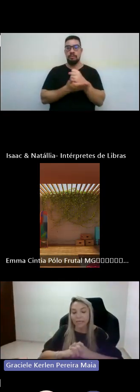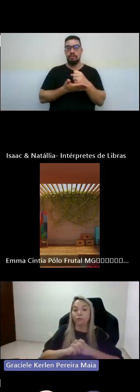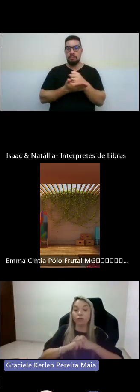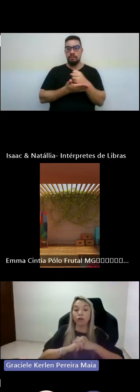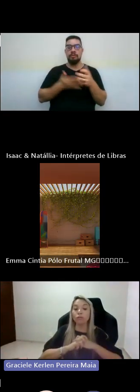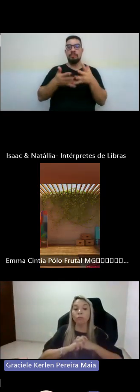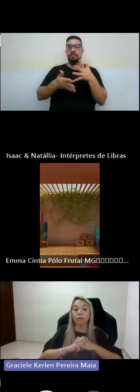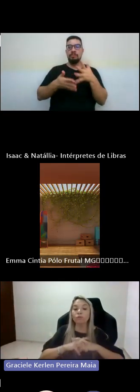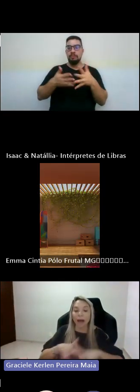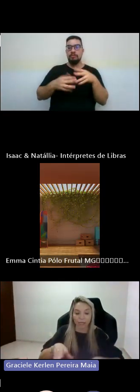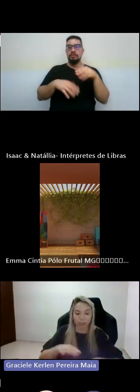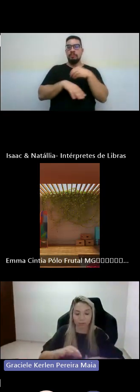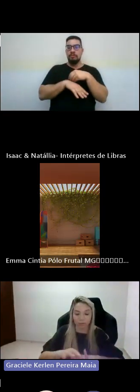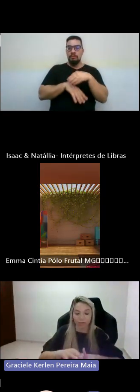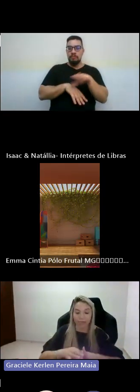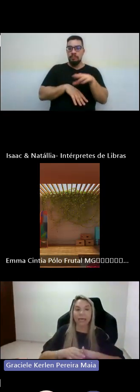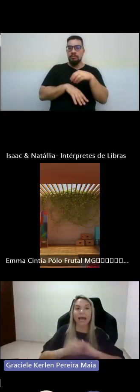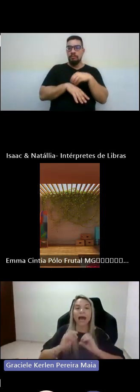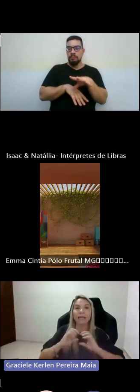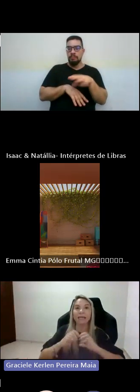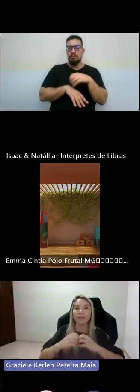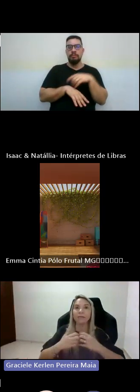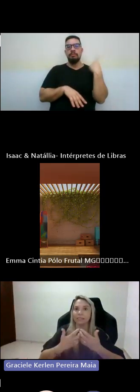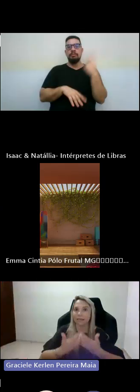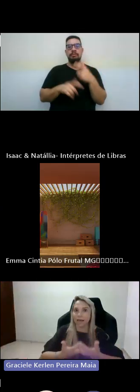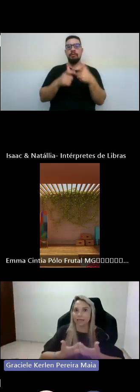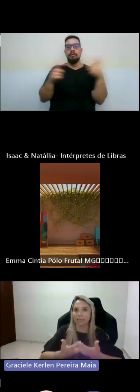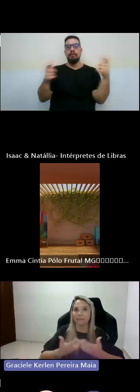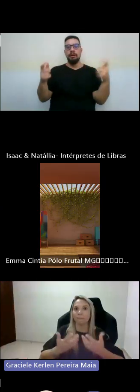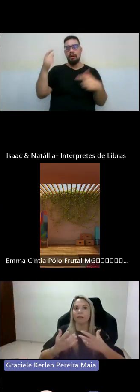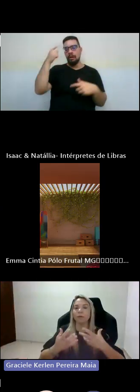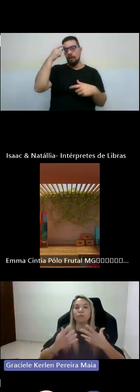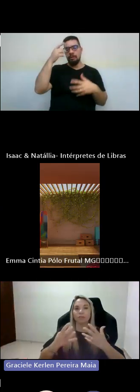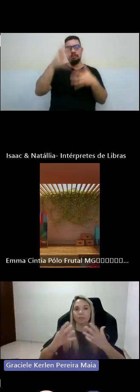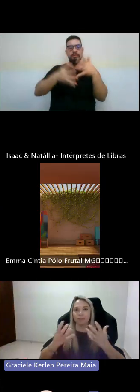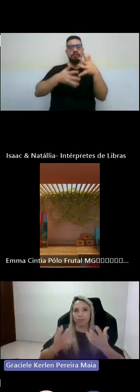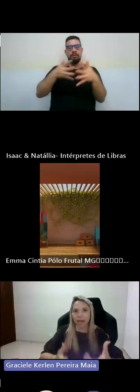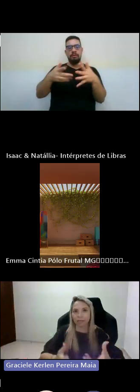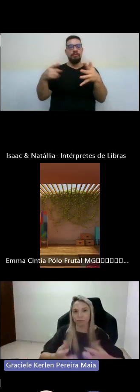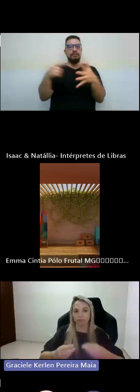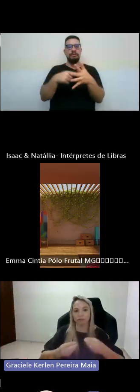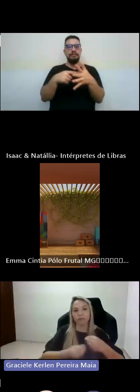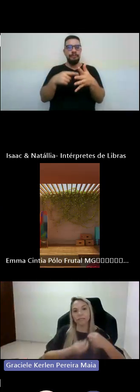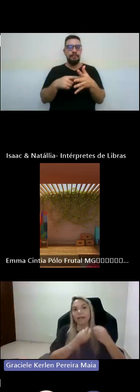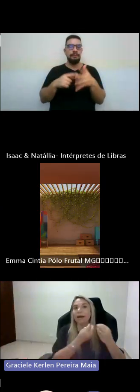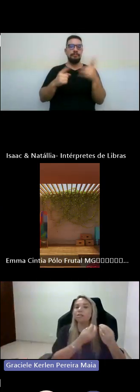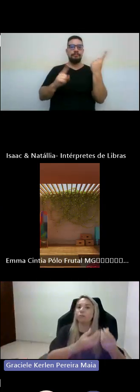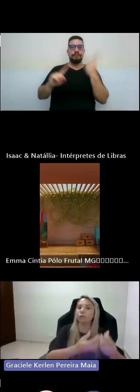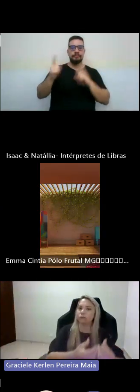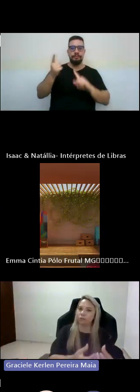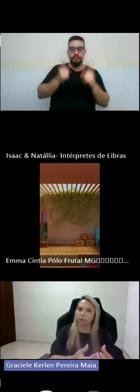sinais, todo mundo acha que a língua de sinais, que os gestos, que